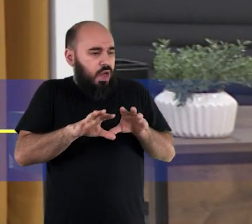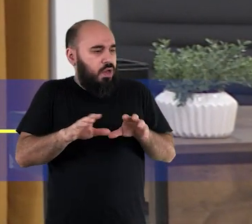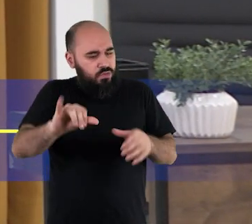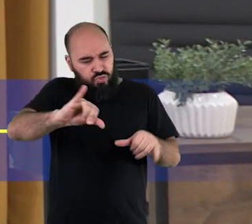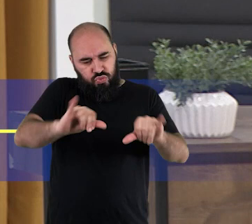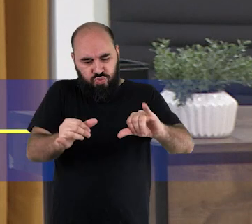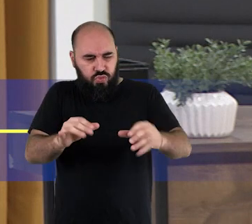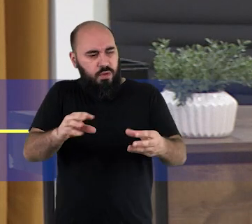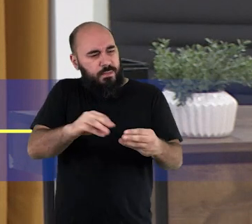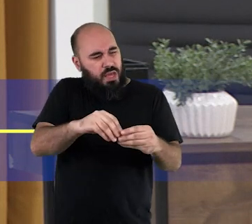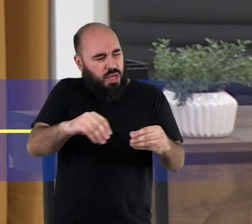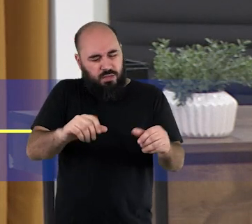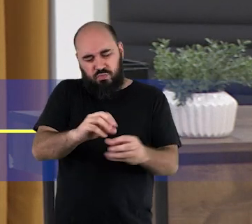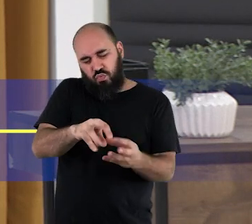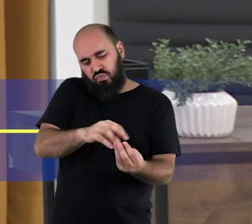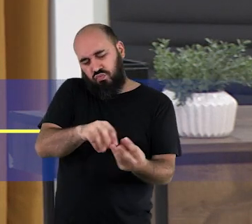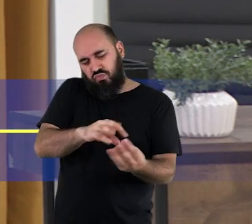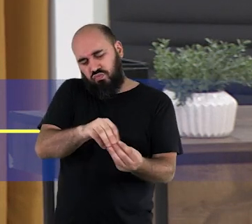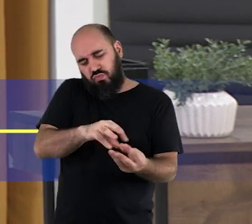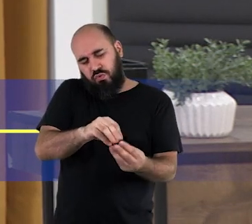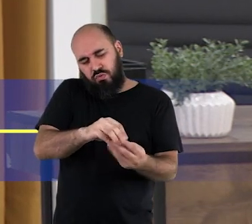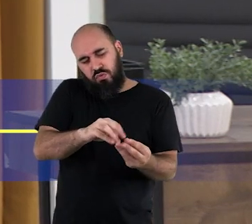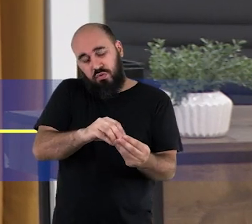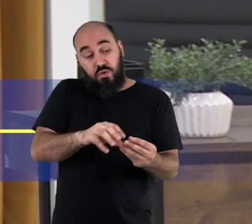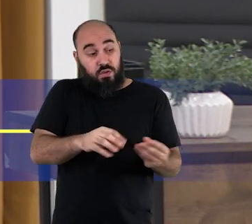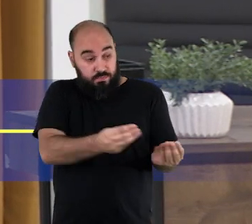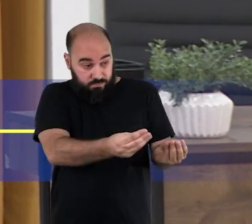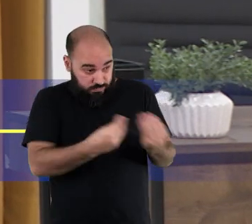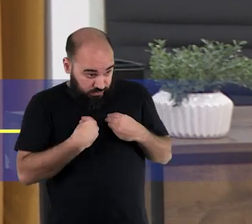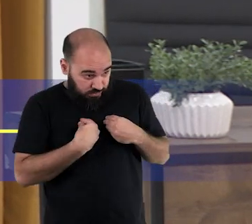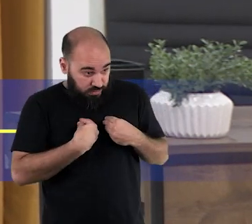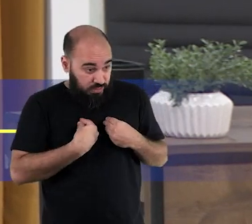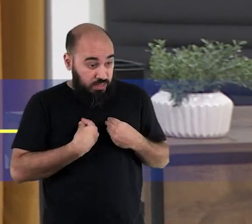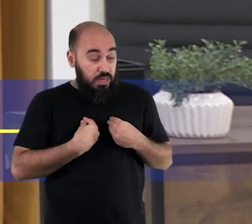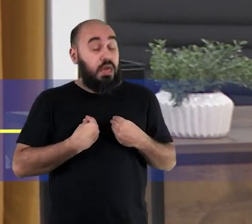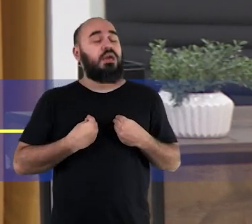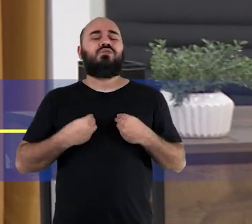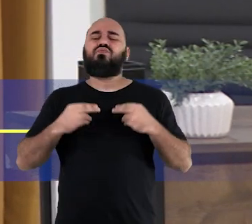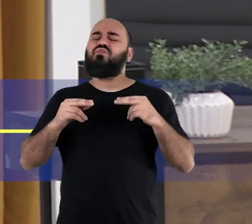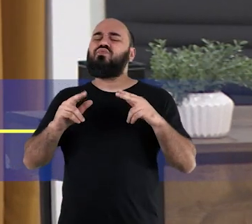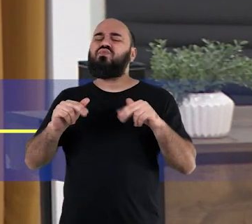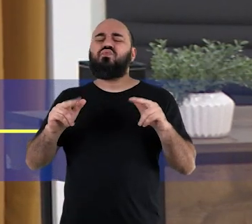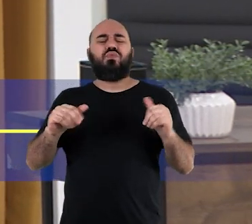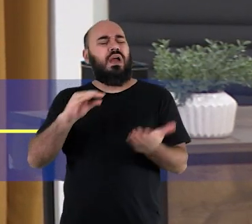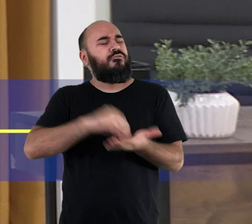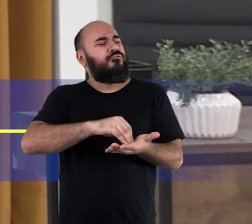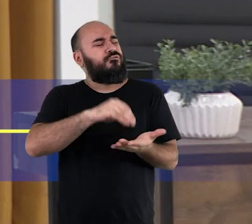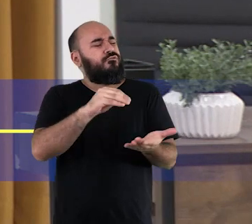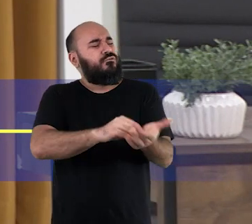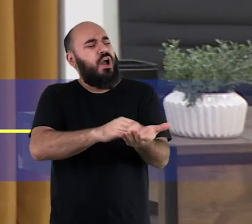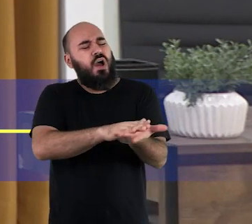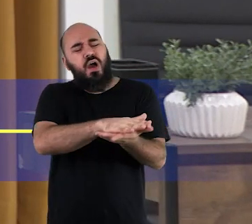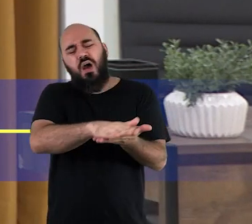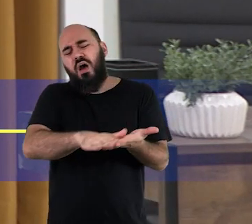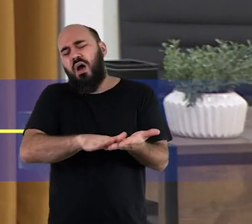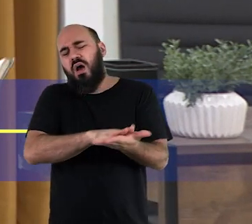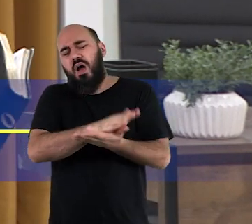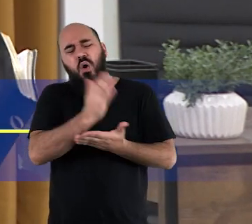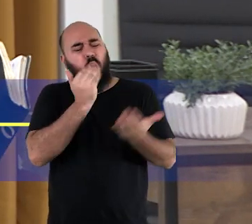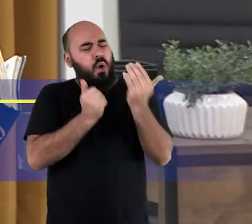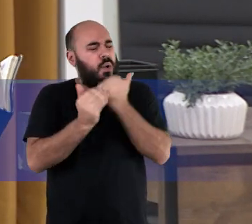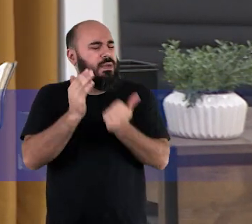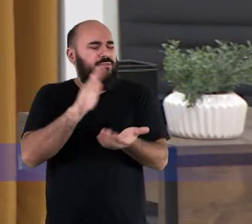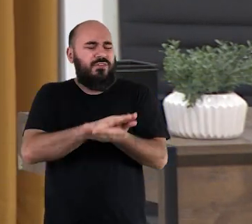e oferecer primeiro a mim, nunca mais, durante todos os dias em que houver essa seca, essa estiagem,